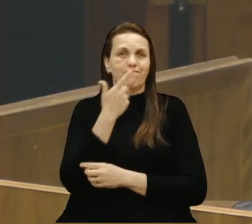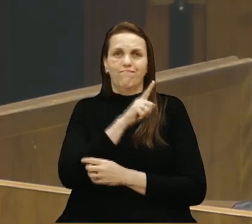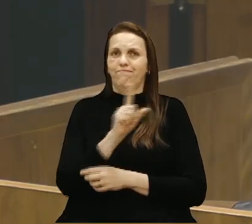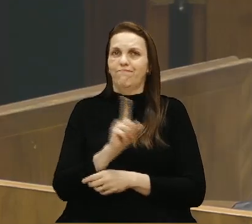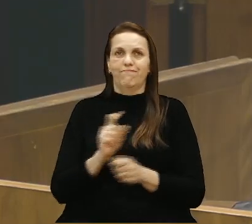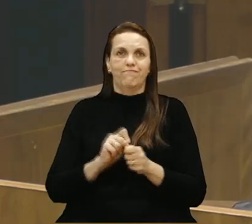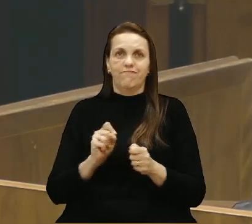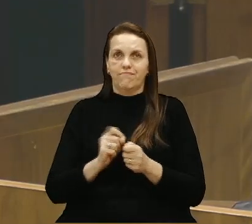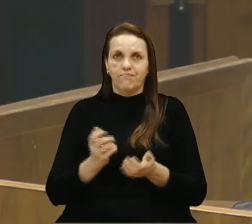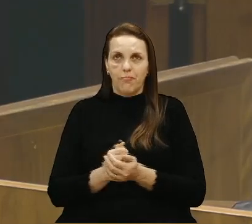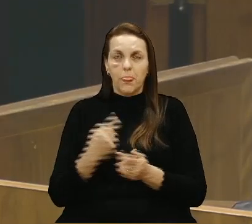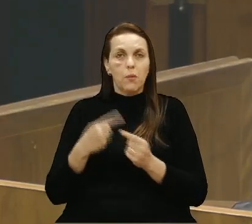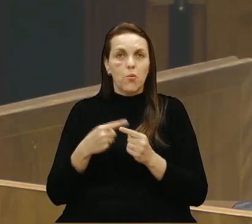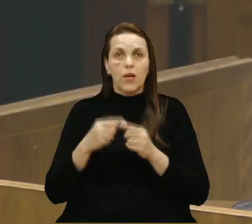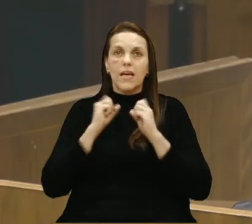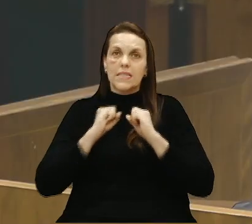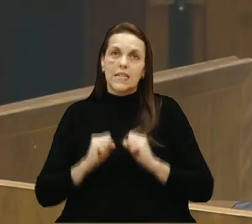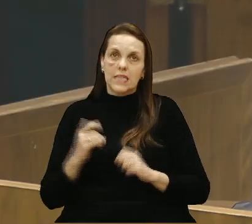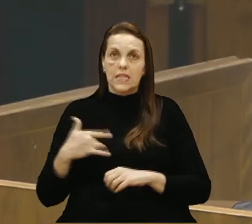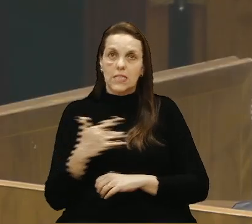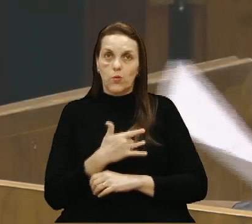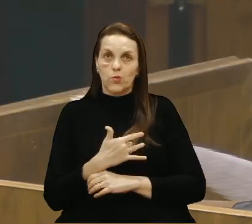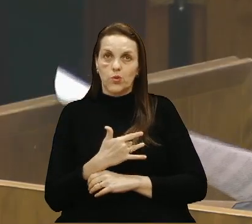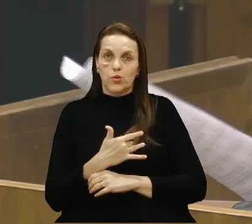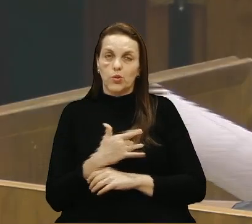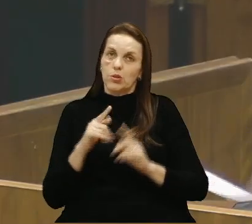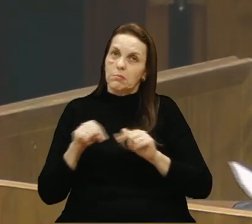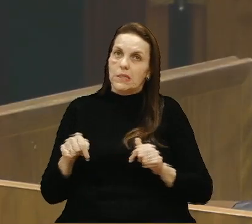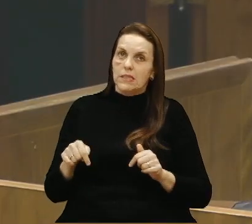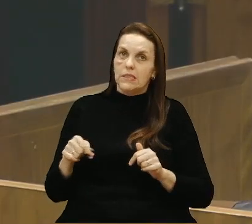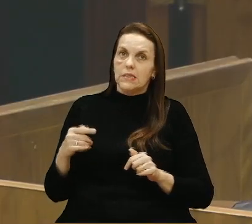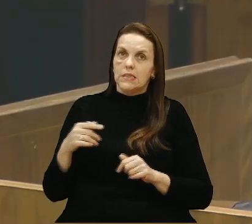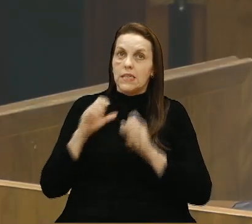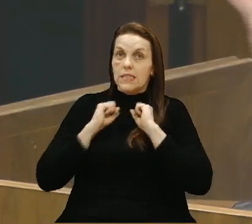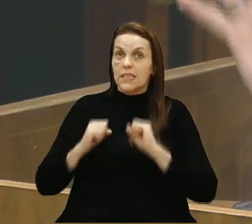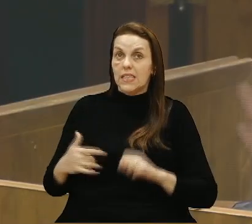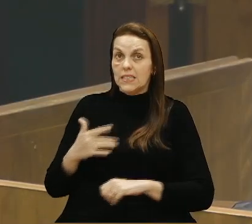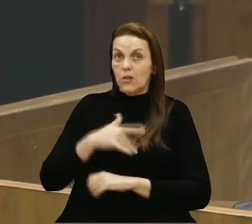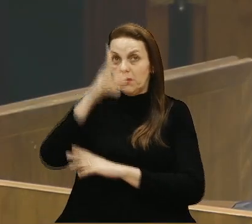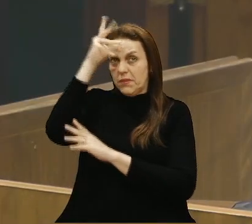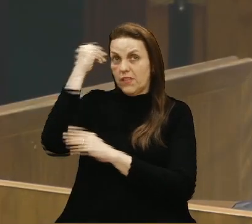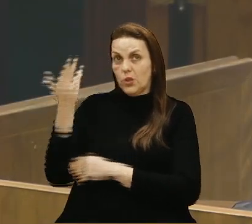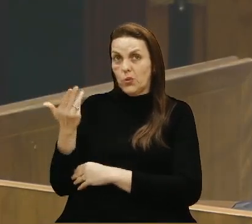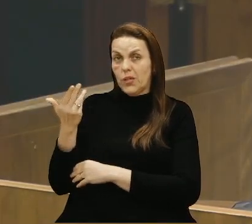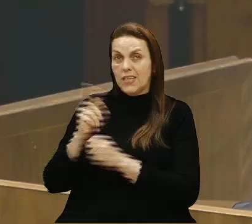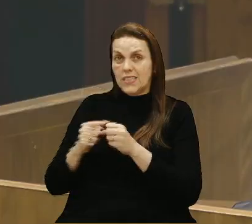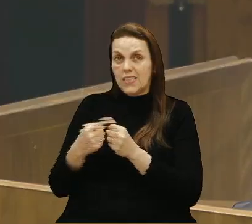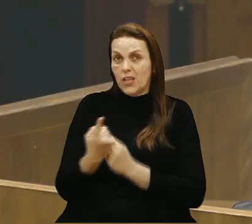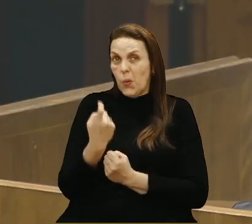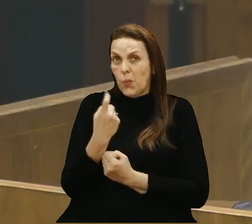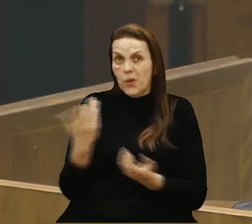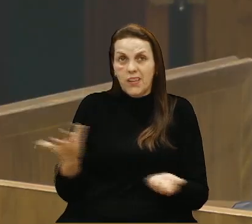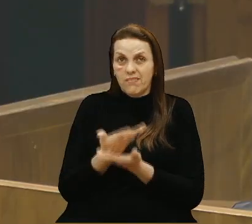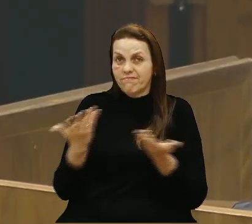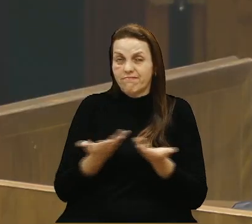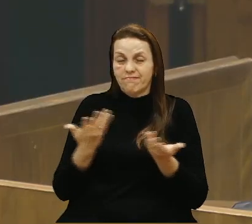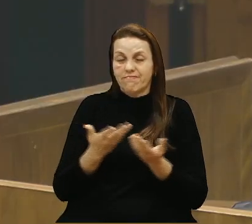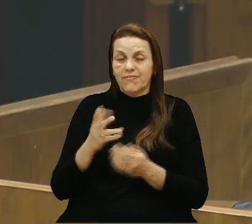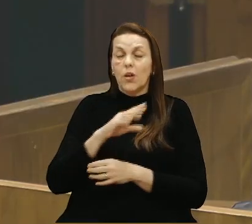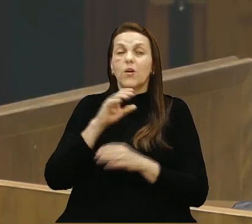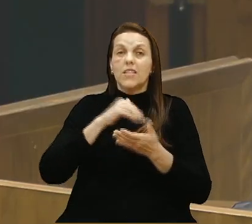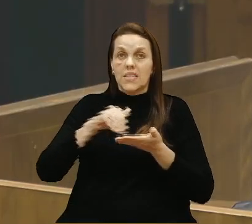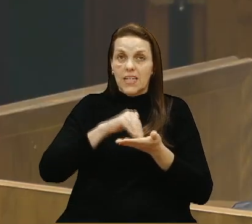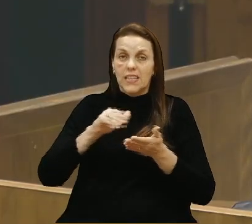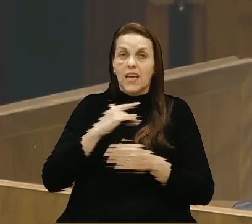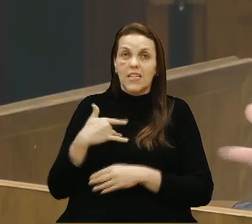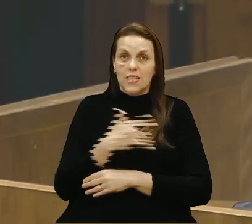né? Porque é com a Secretaria de Saúde. Mas a Secretaria de Saúde é da Prefeitura, o município é um só. Então levem o secretário de Saúde na próxima reunião.